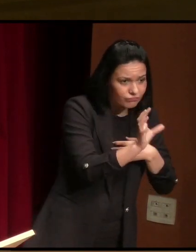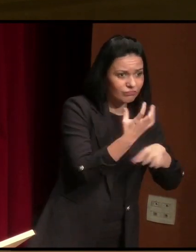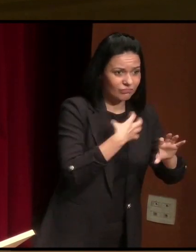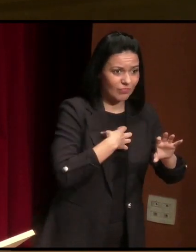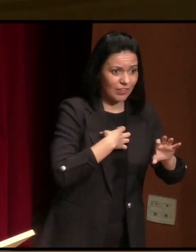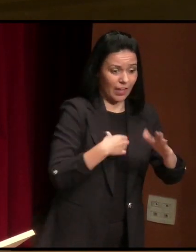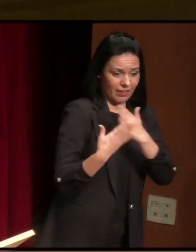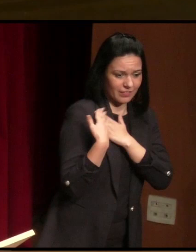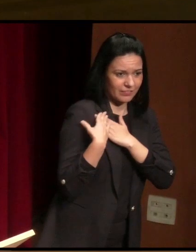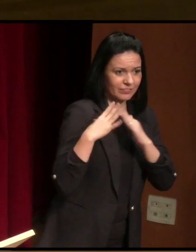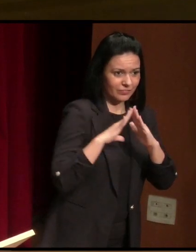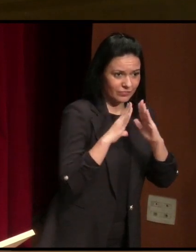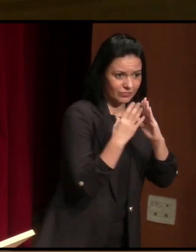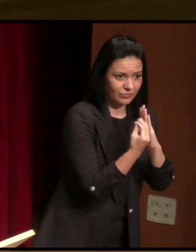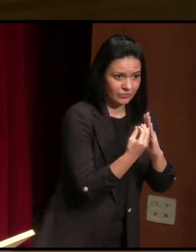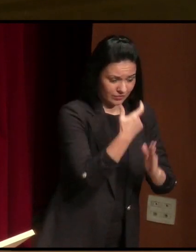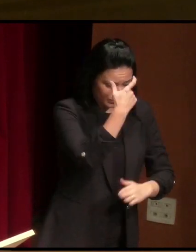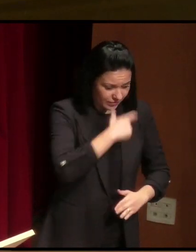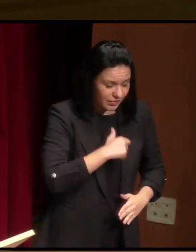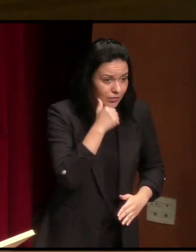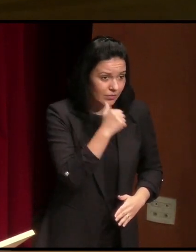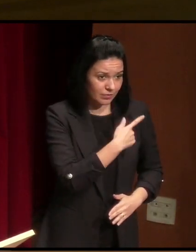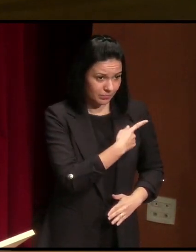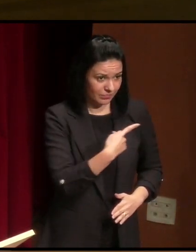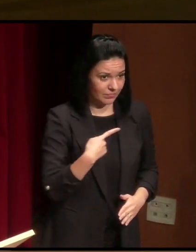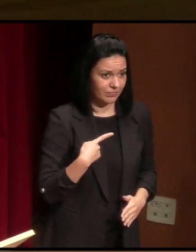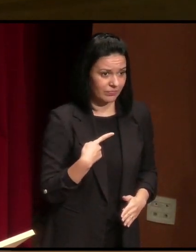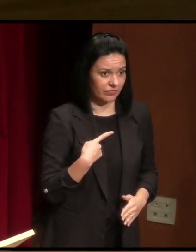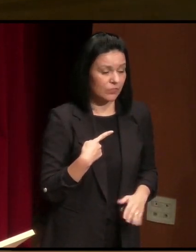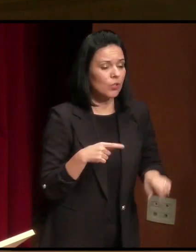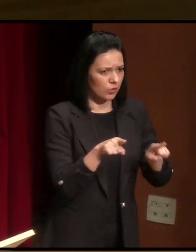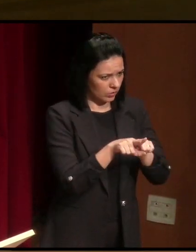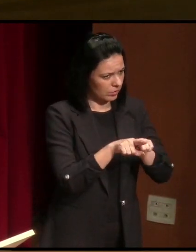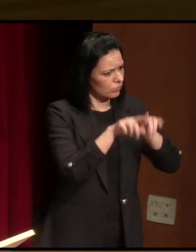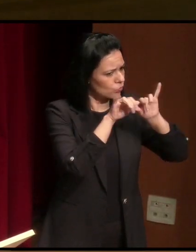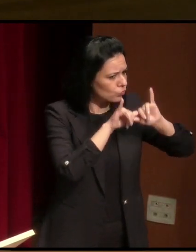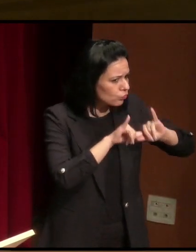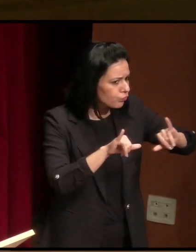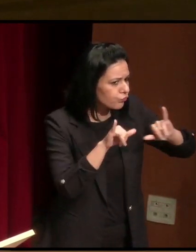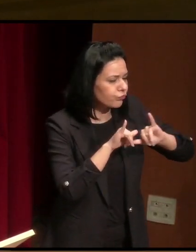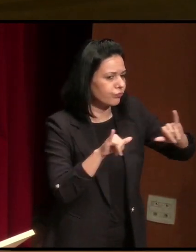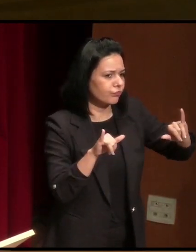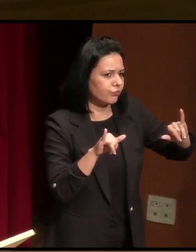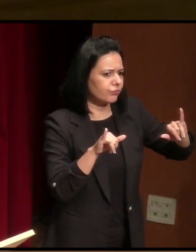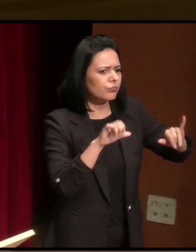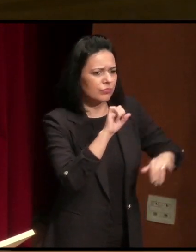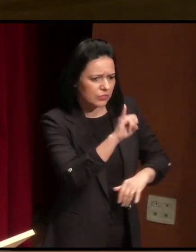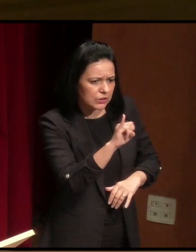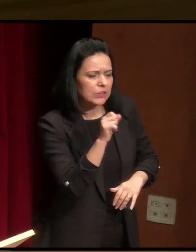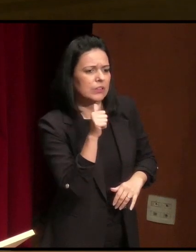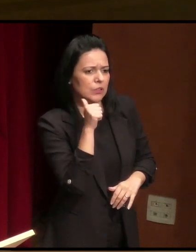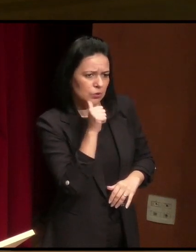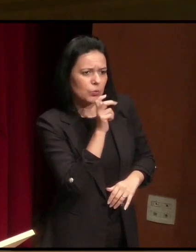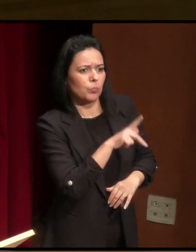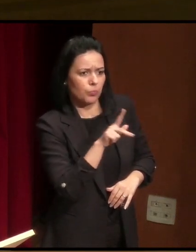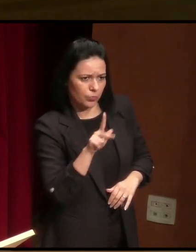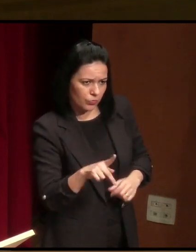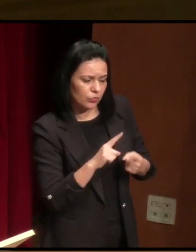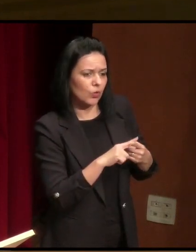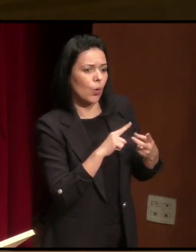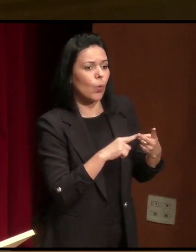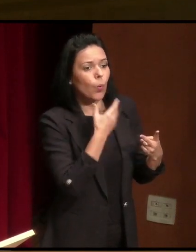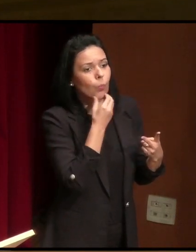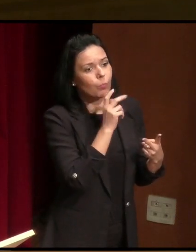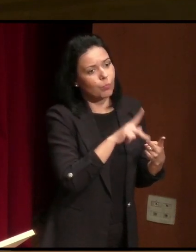papel da igreja, é o meu papel como pastora. Eu sempre falo que eu preciso olhar, quando chegar a professora, né, o professor